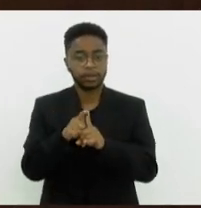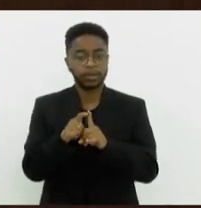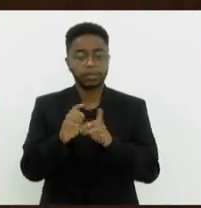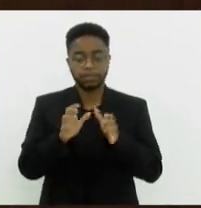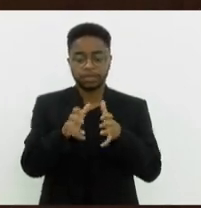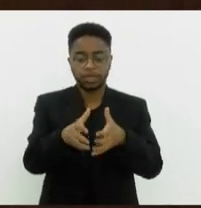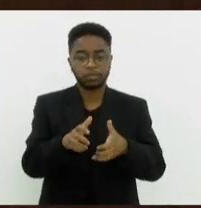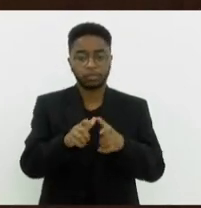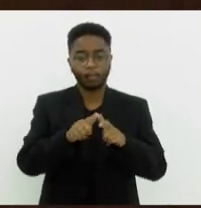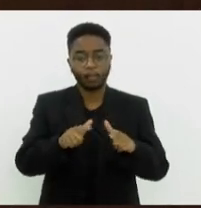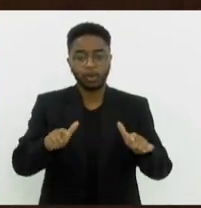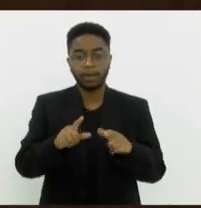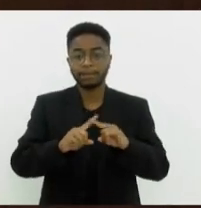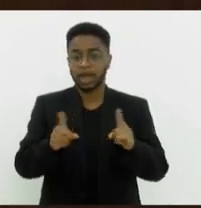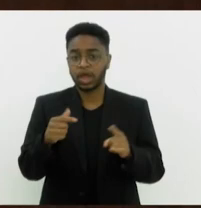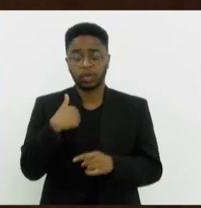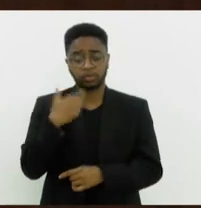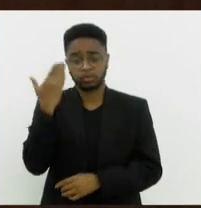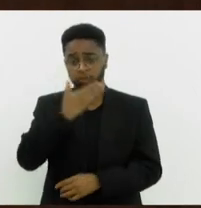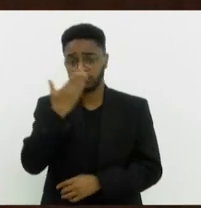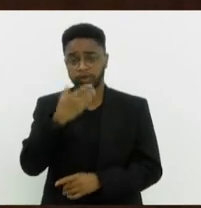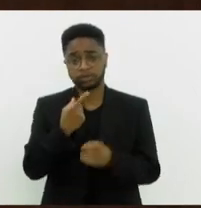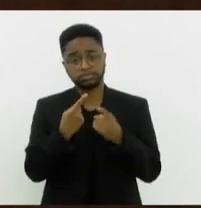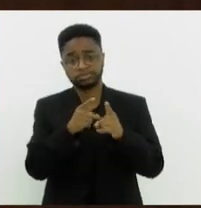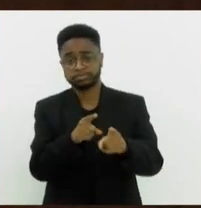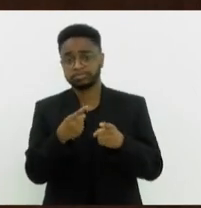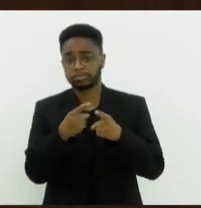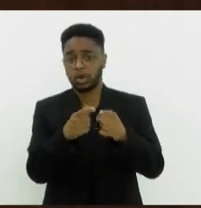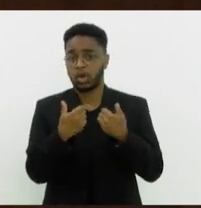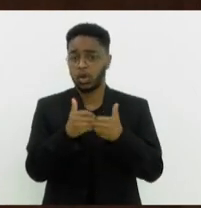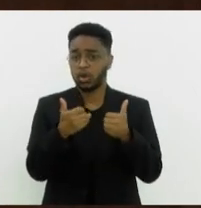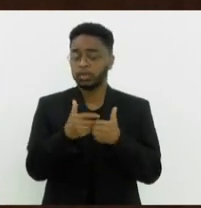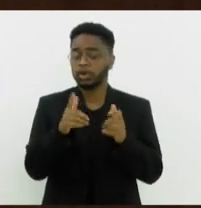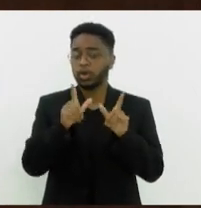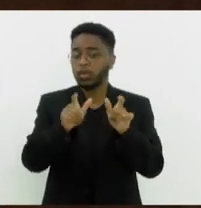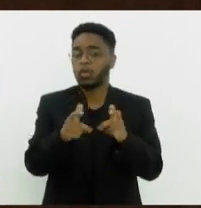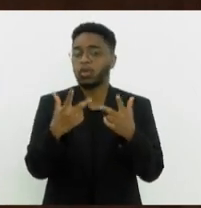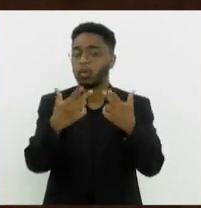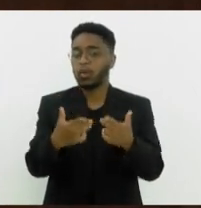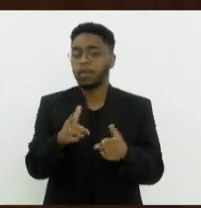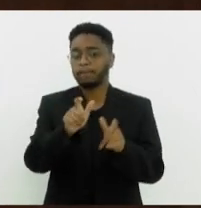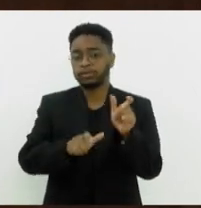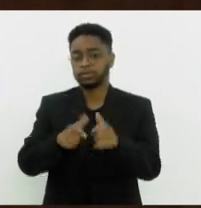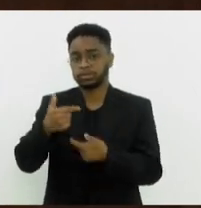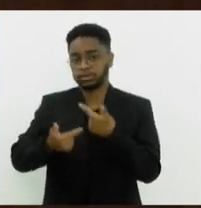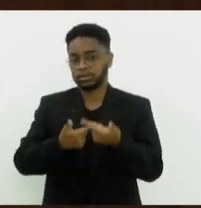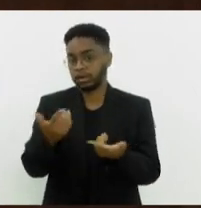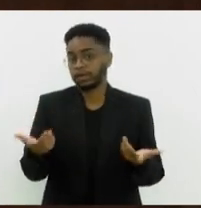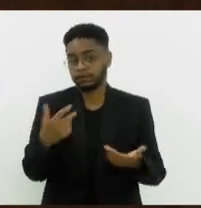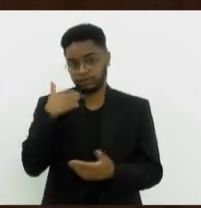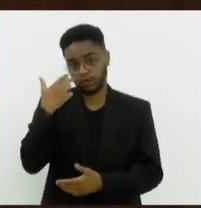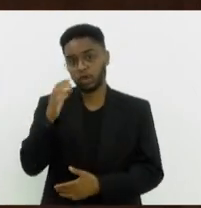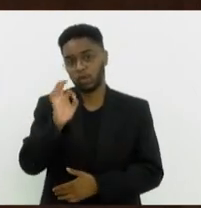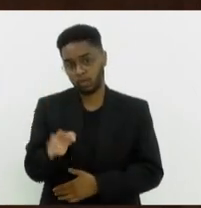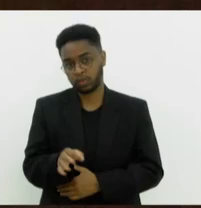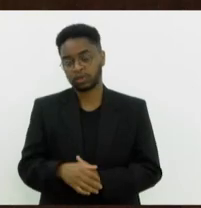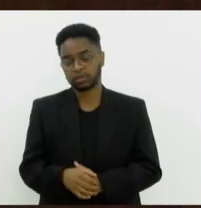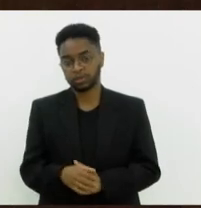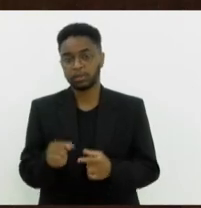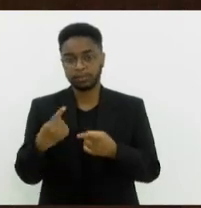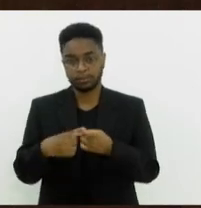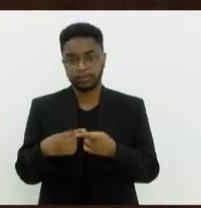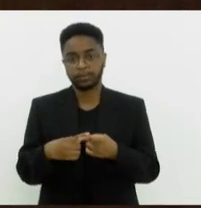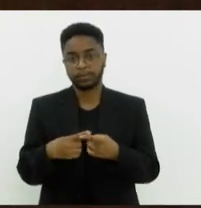vi o Detro apurrinhar, fiscalizar um ônibus como fiscaliza o trabalhador. Uma vergonha, uma pouca vergonha, o governo